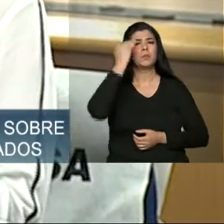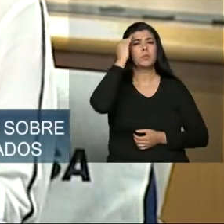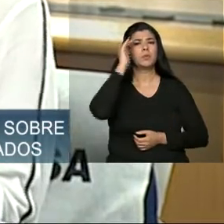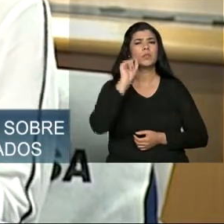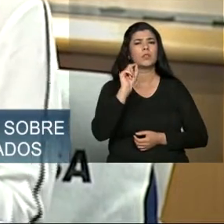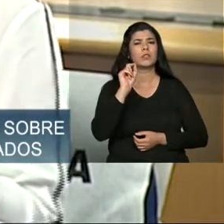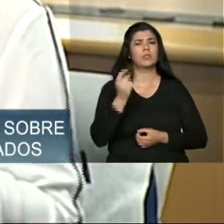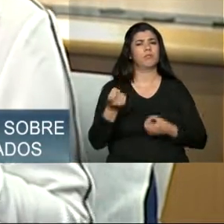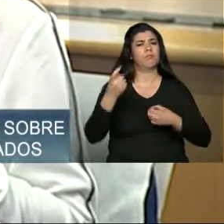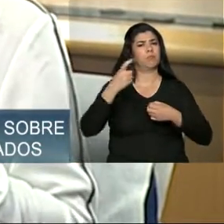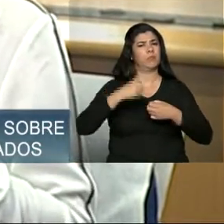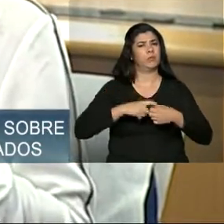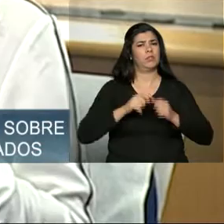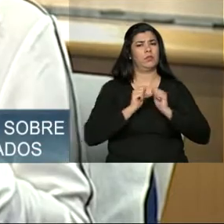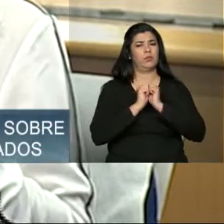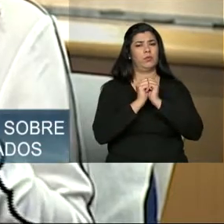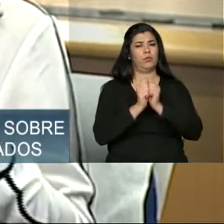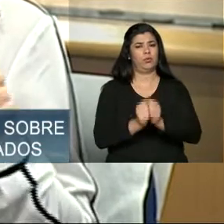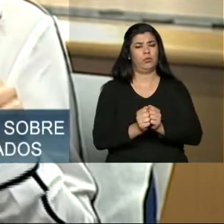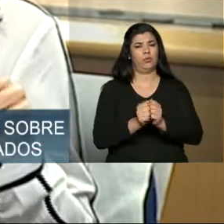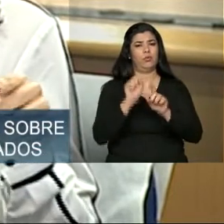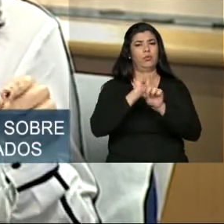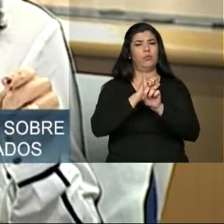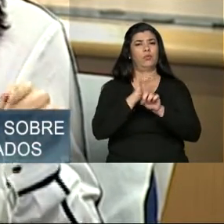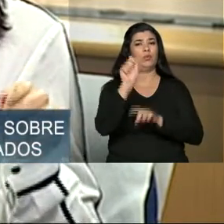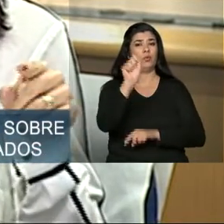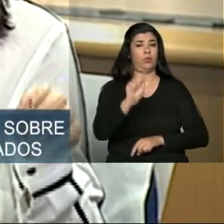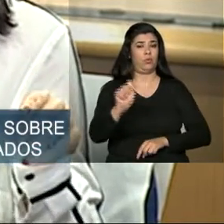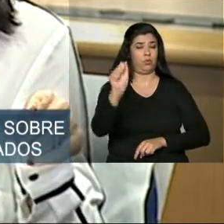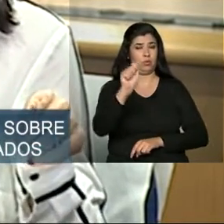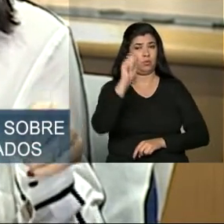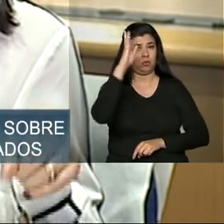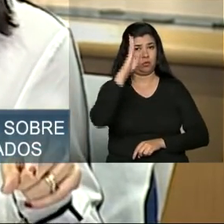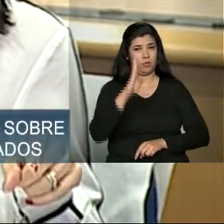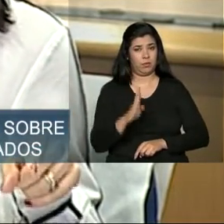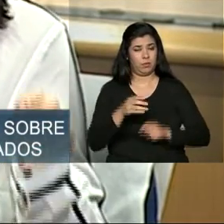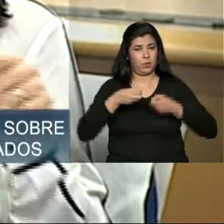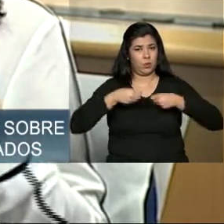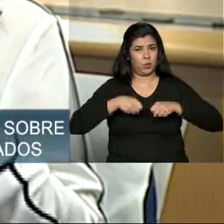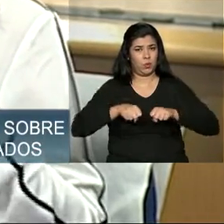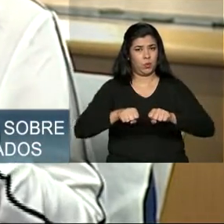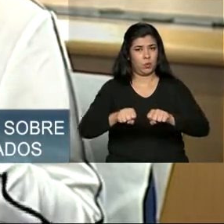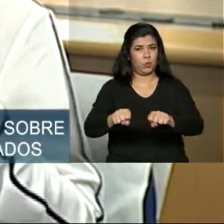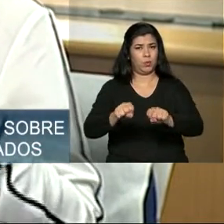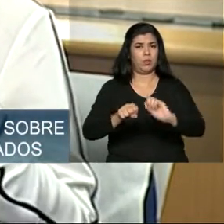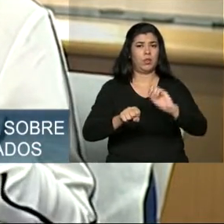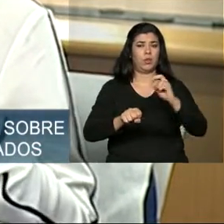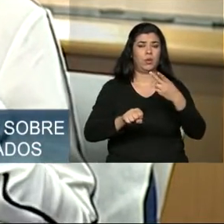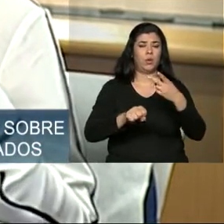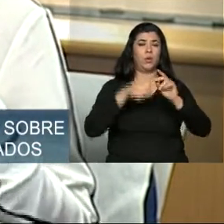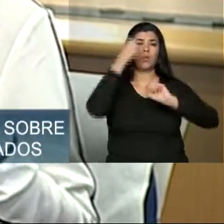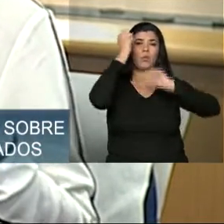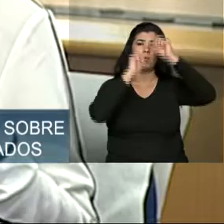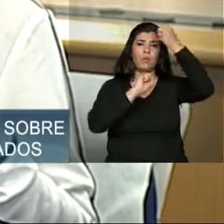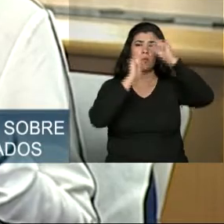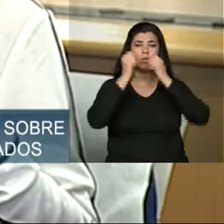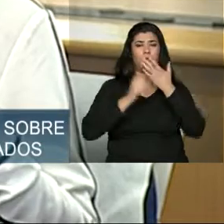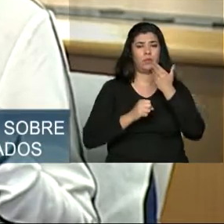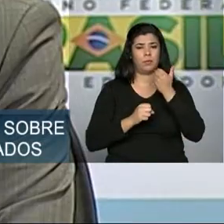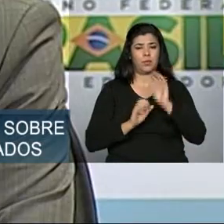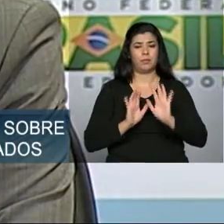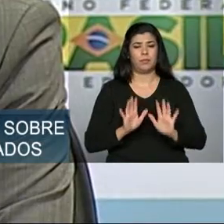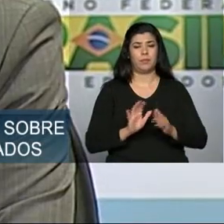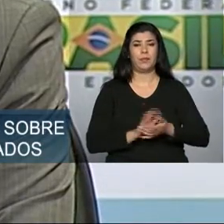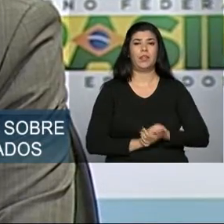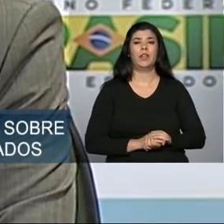a parceria foi feita com a Associação Brasileira de Supermercados ou com a indústria de alimentos?